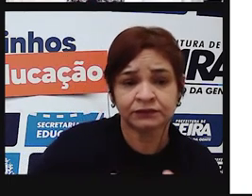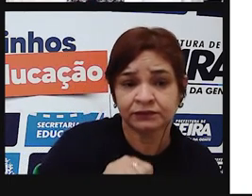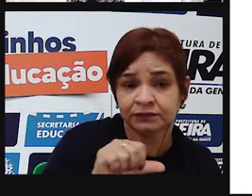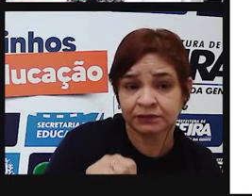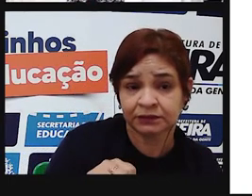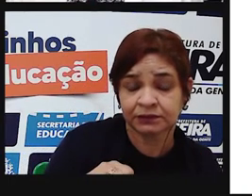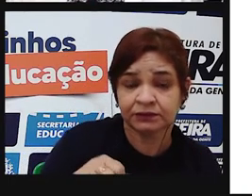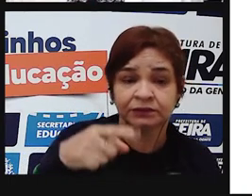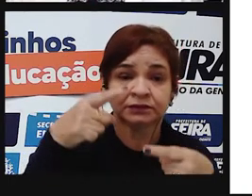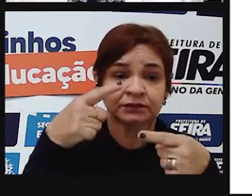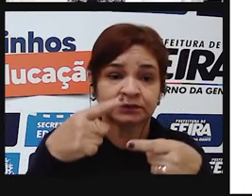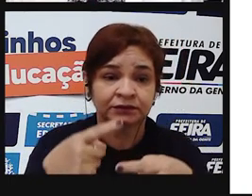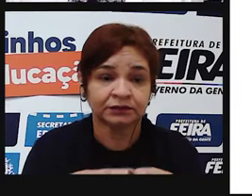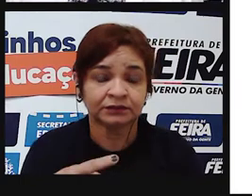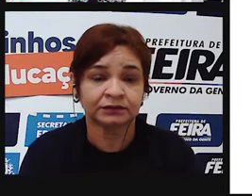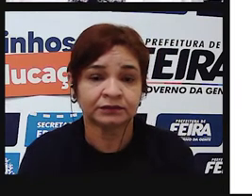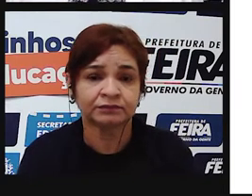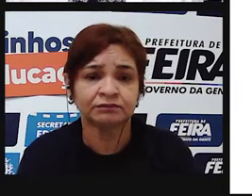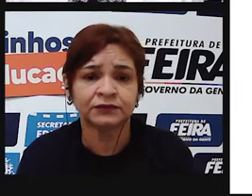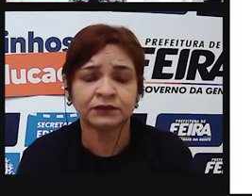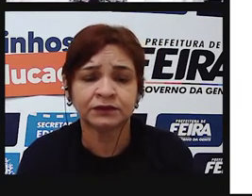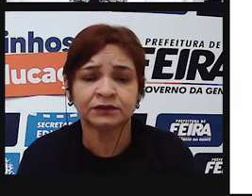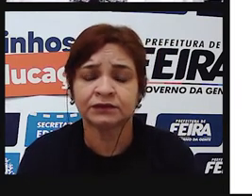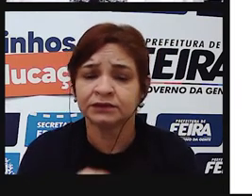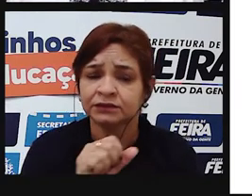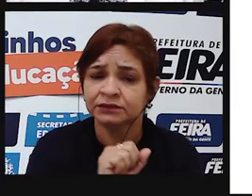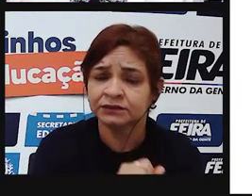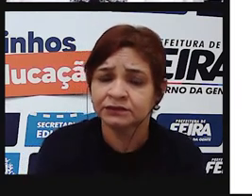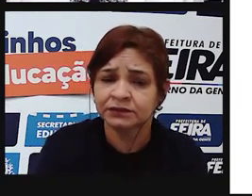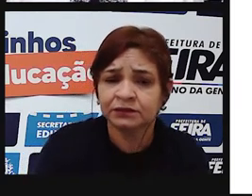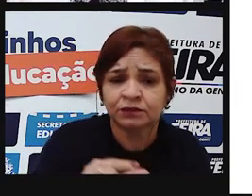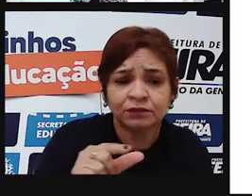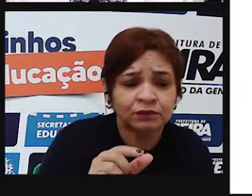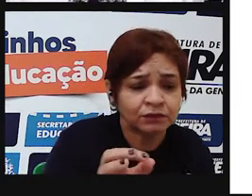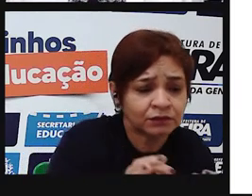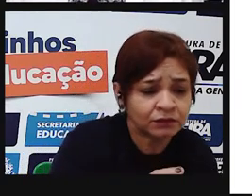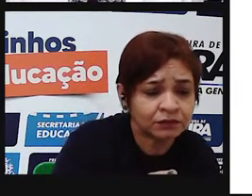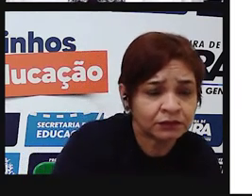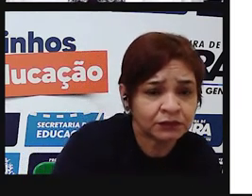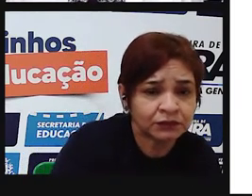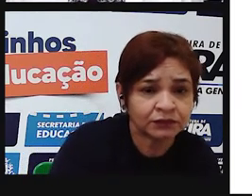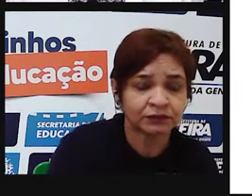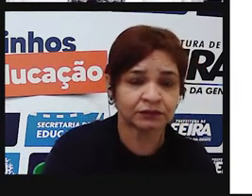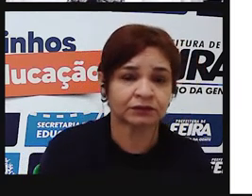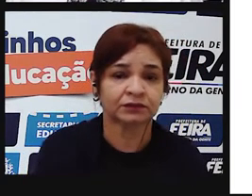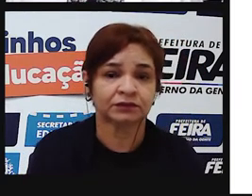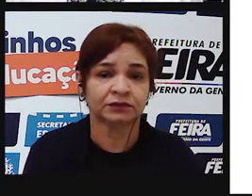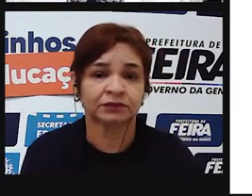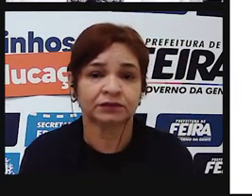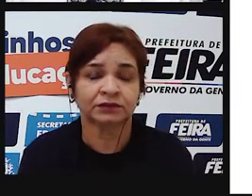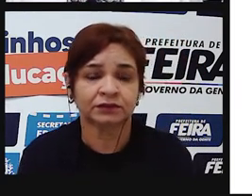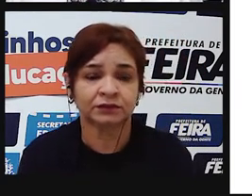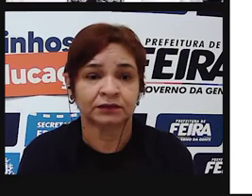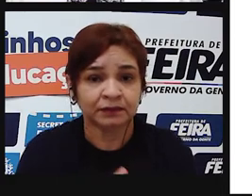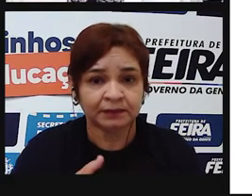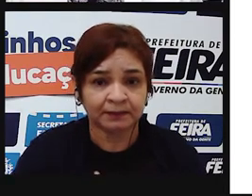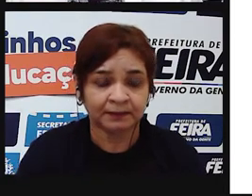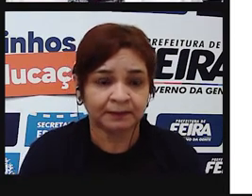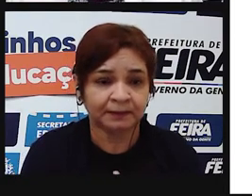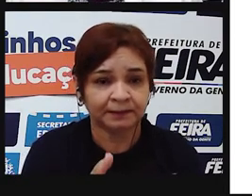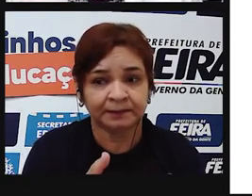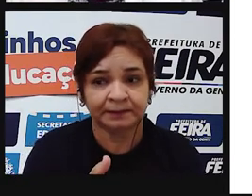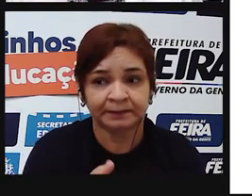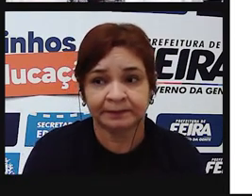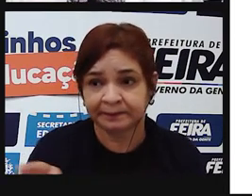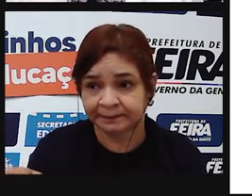será que ela não reserva um pouquinho dos seus cuidados para essa útil rua das minhas